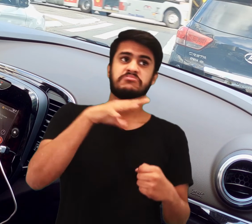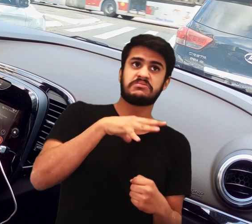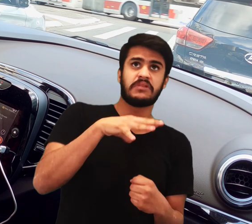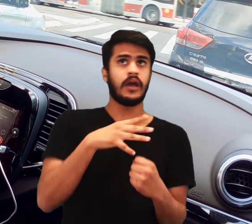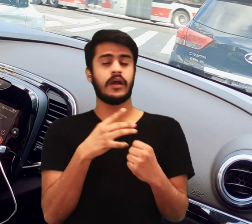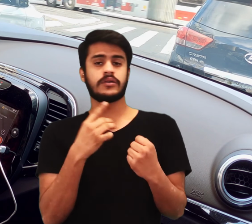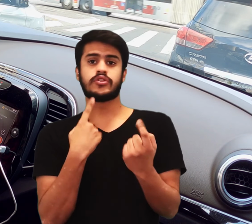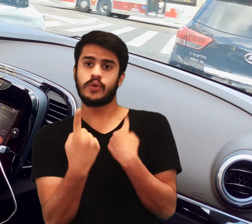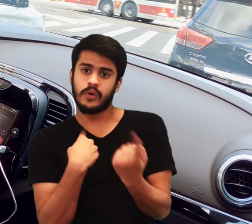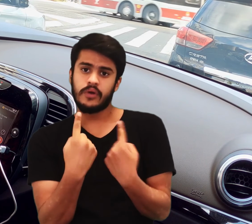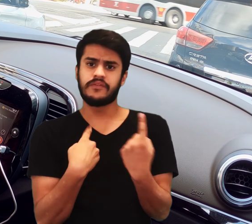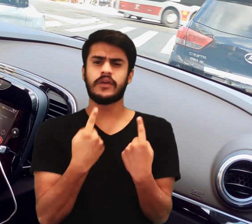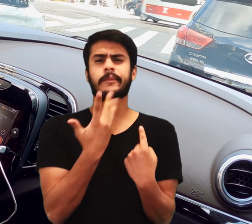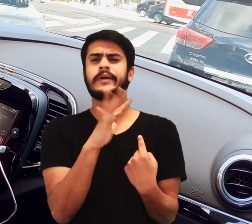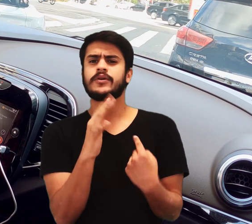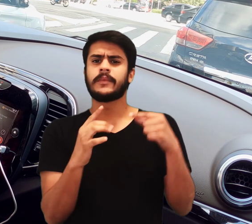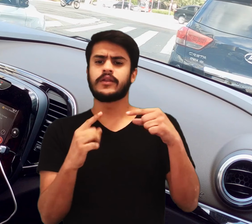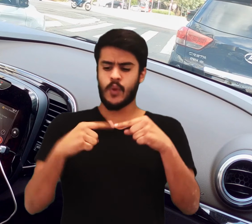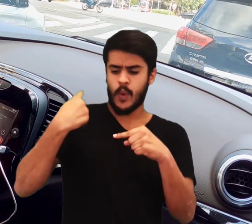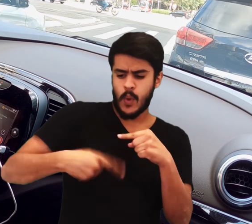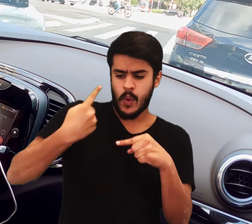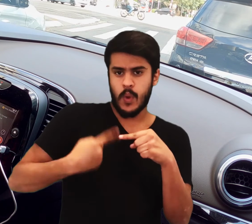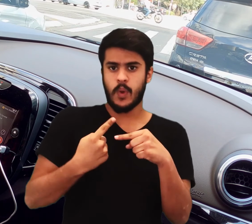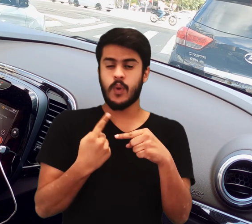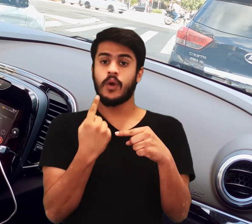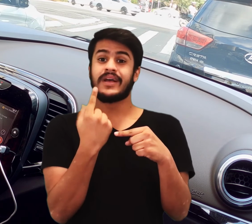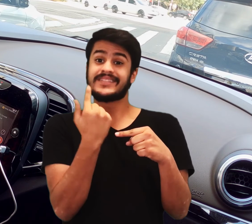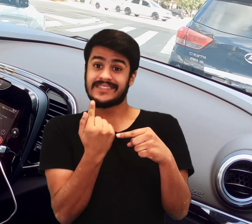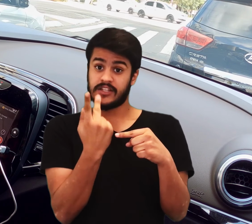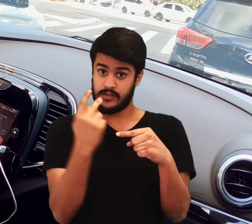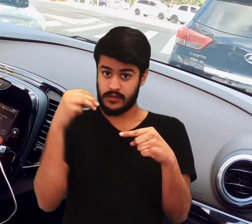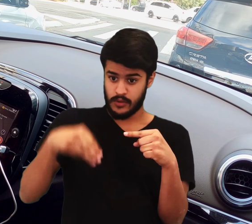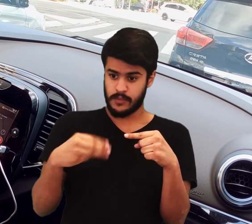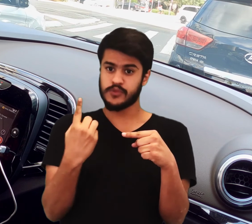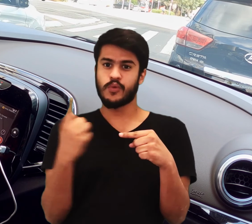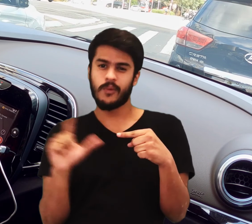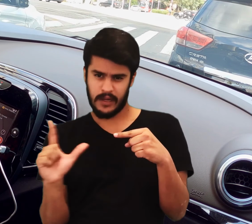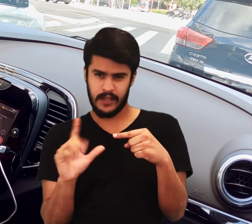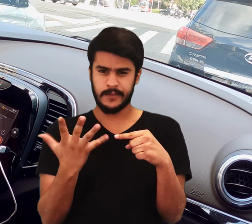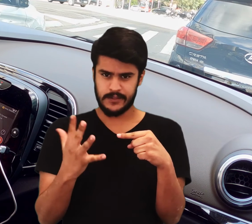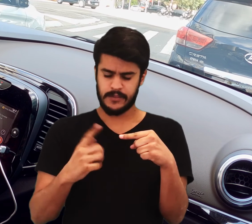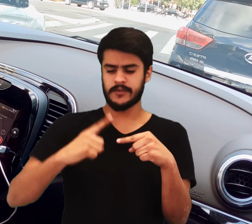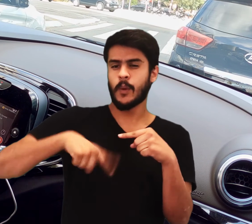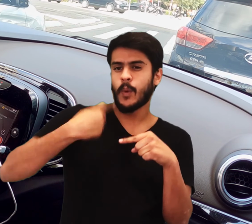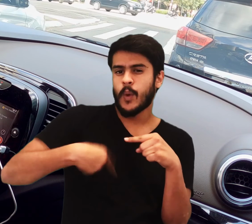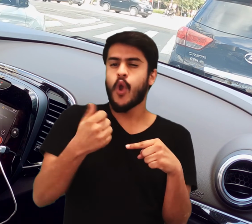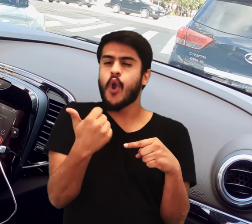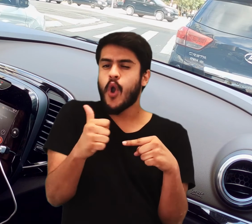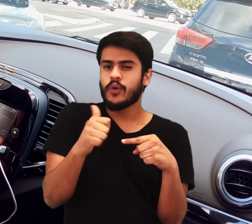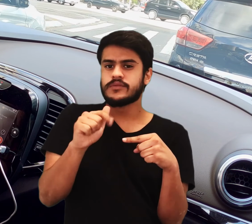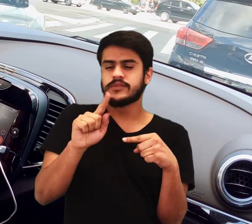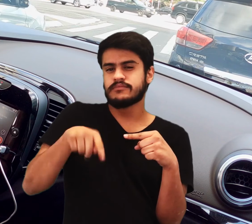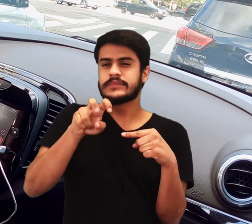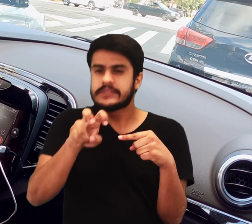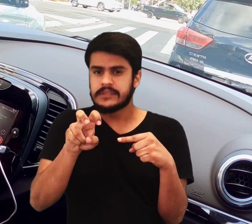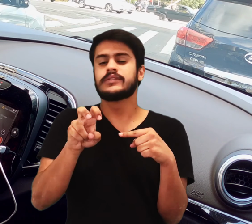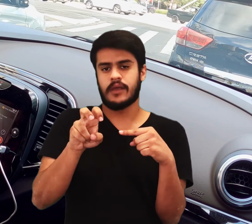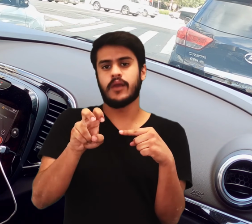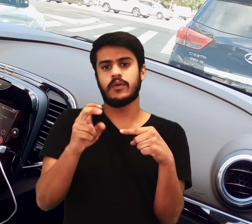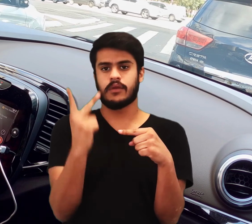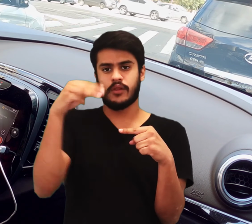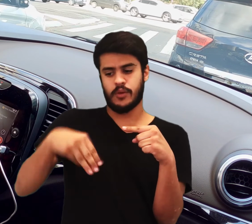combinando cidade e estrada, né? A gente vai ter aí algo na casa de 7,9 km por litro, né? Medição do Inmetro, 11,55 com